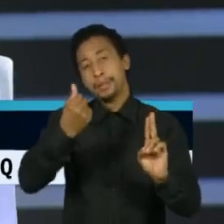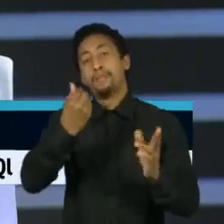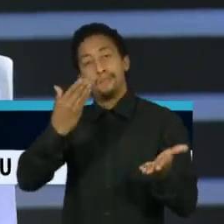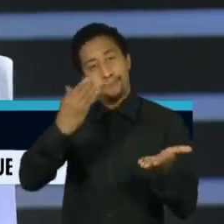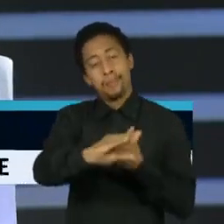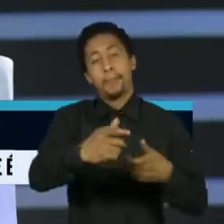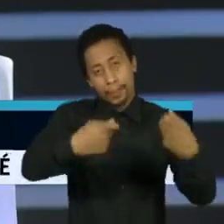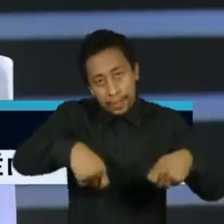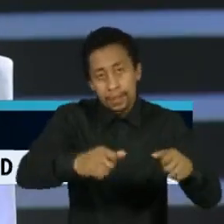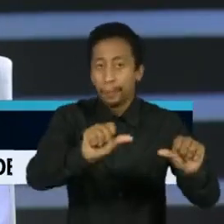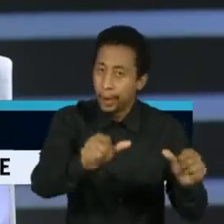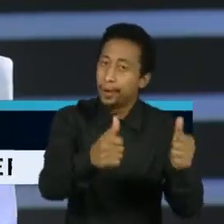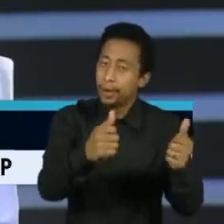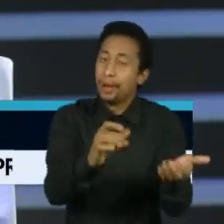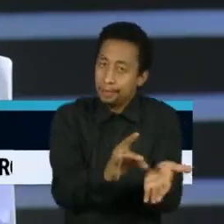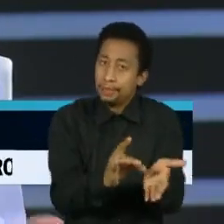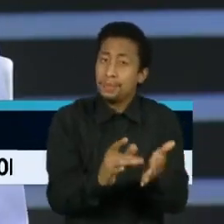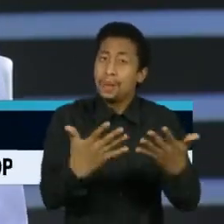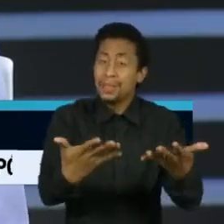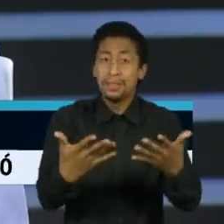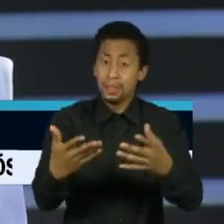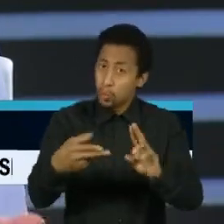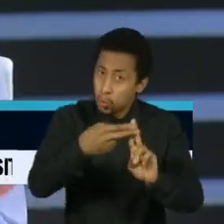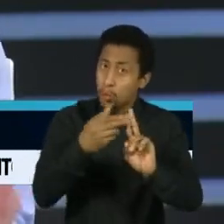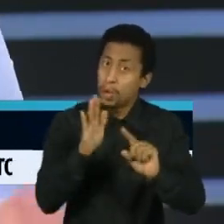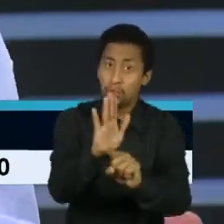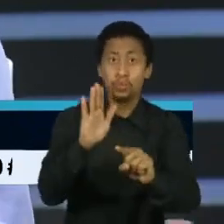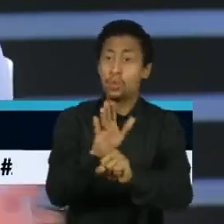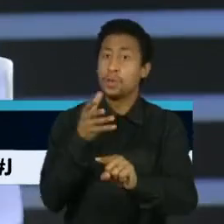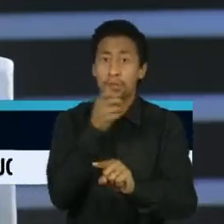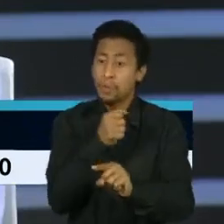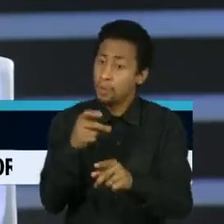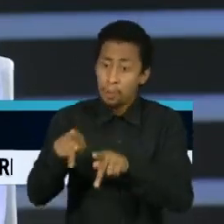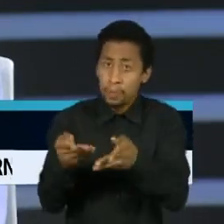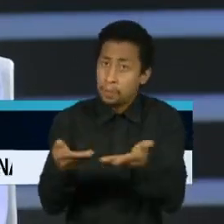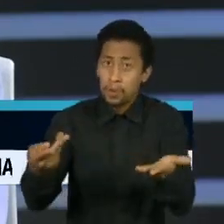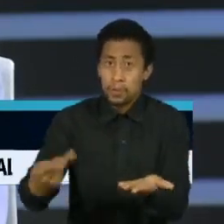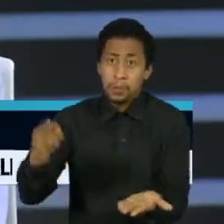SUS salvou o Brasil, salvou os brasileiros, nós inclusive, não é isso? Exato.